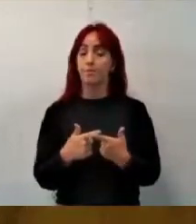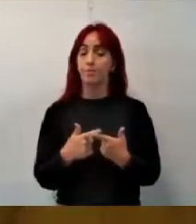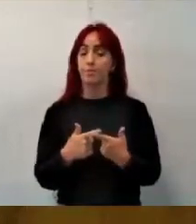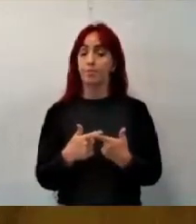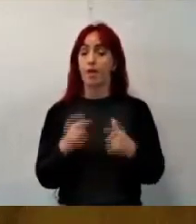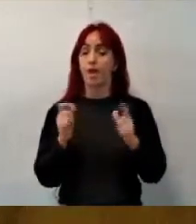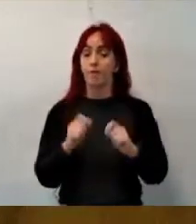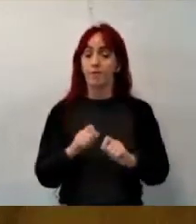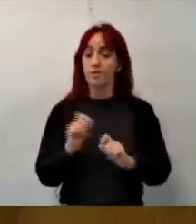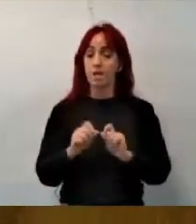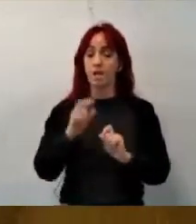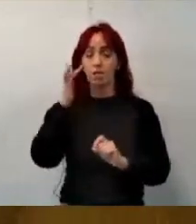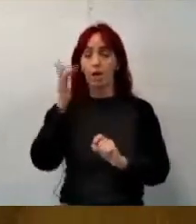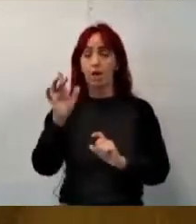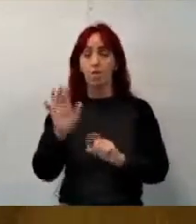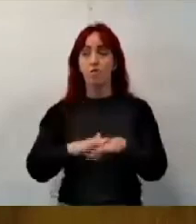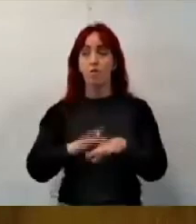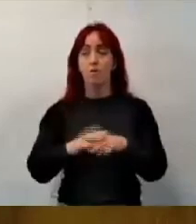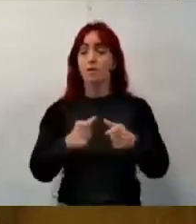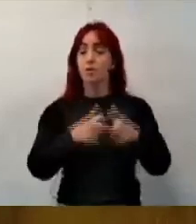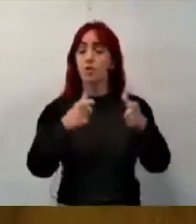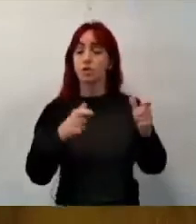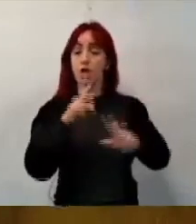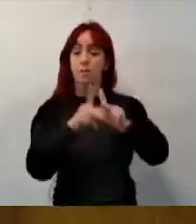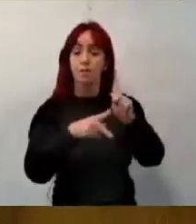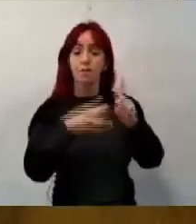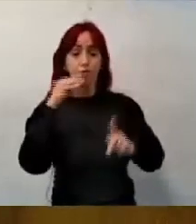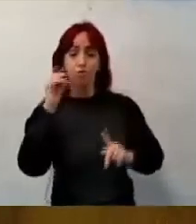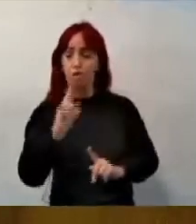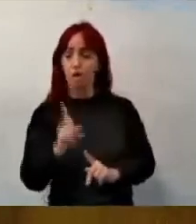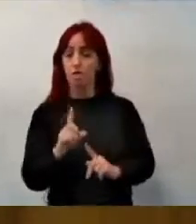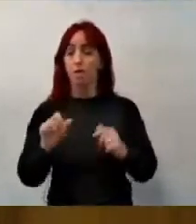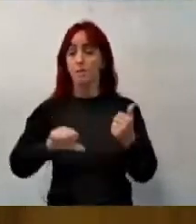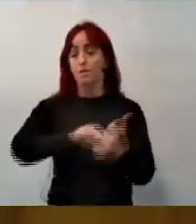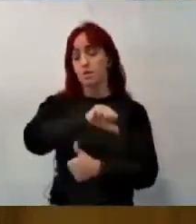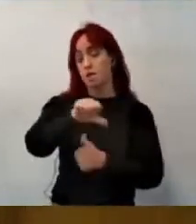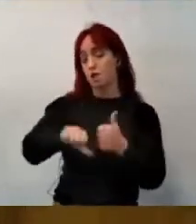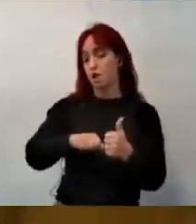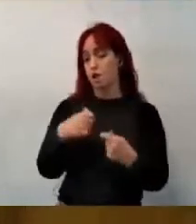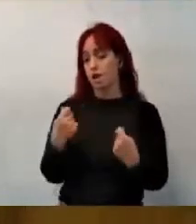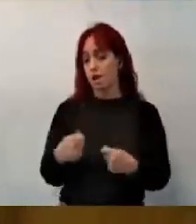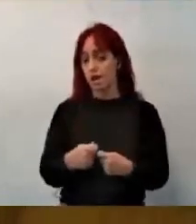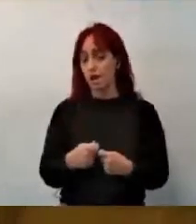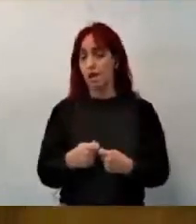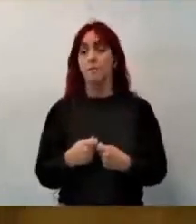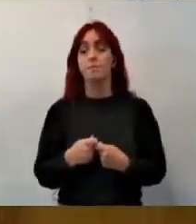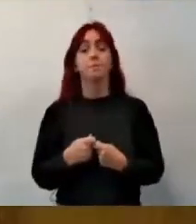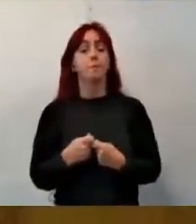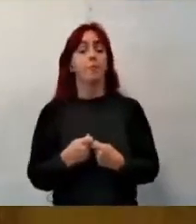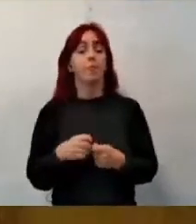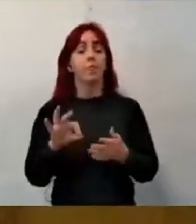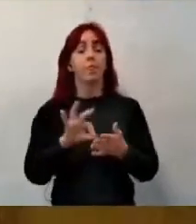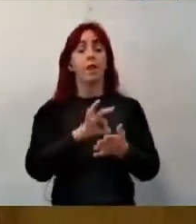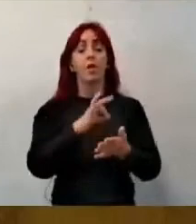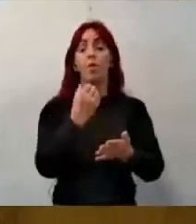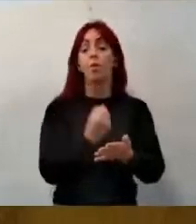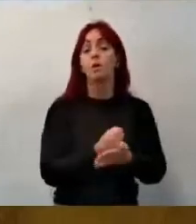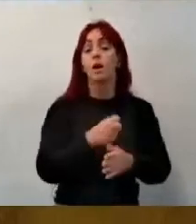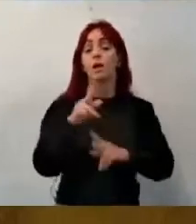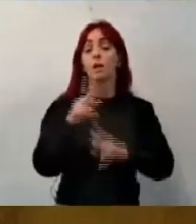vai e troca coloque pessoas mais competentes Prefeito foad a sua estrutura é suficiente para rodar essa